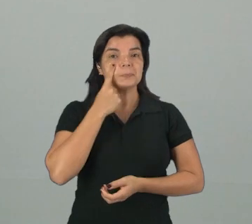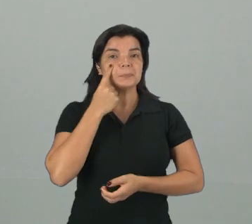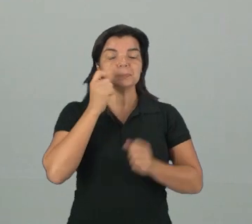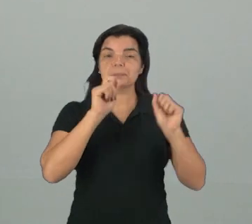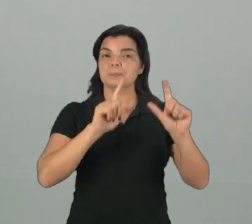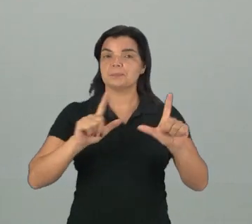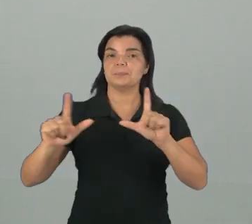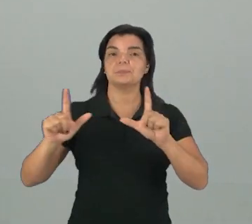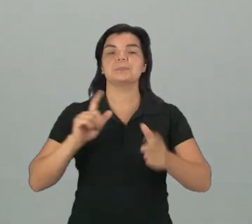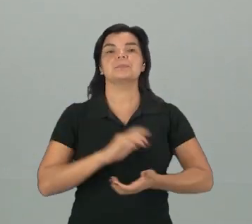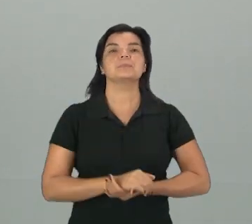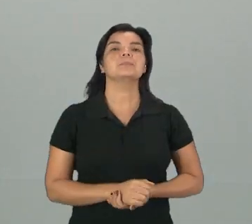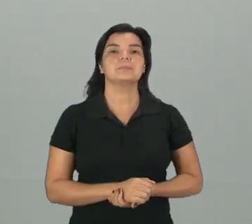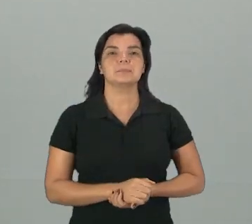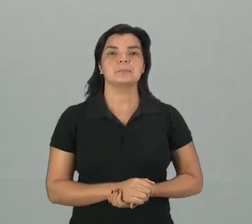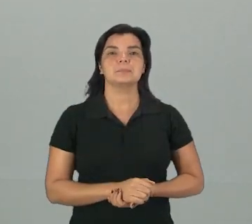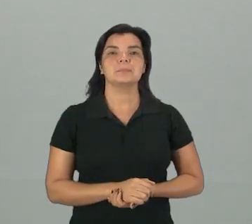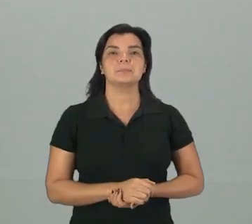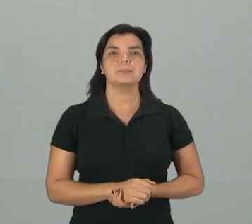aí na telinha.